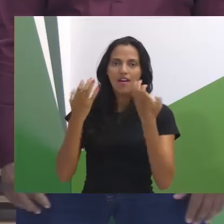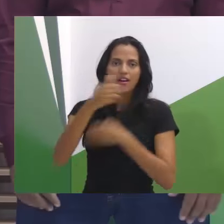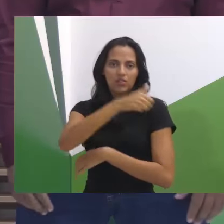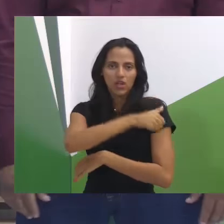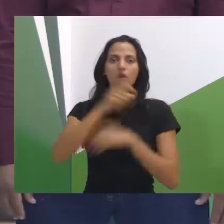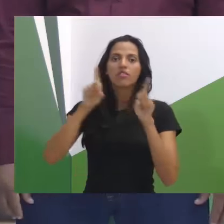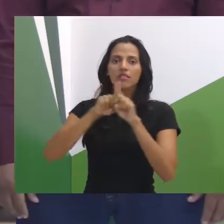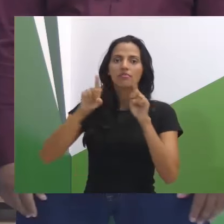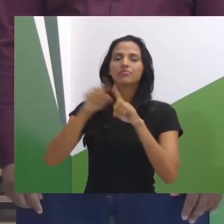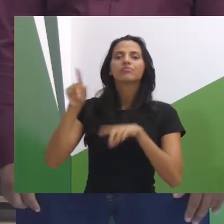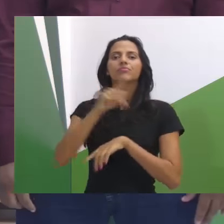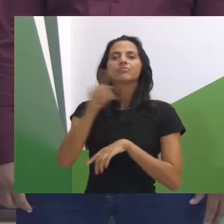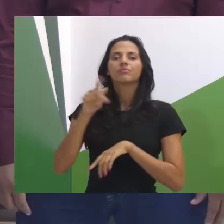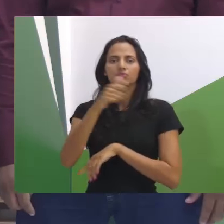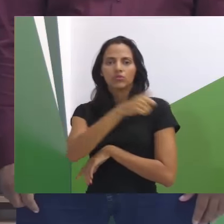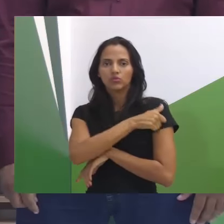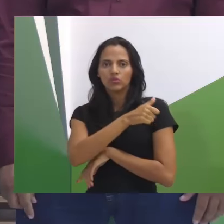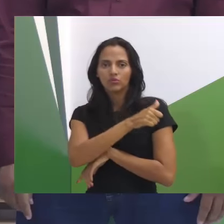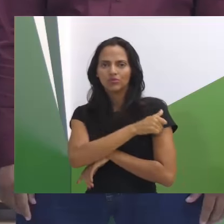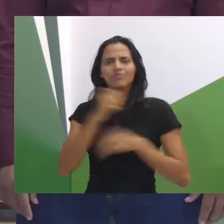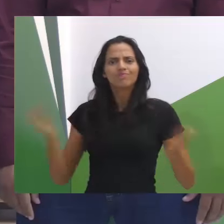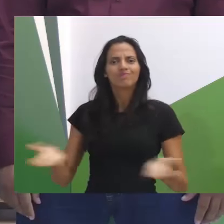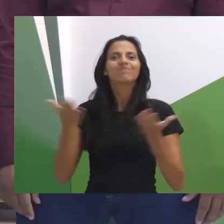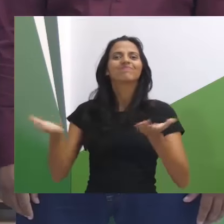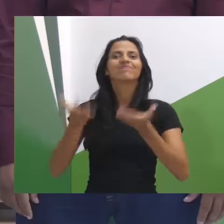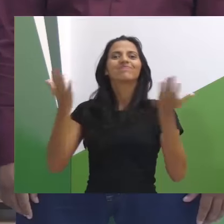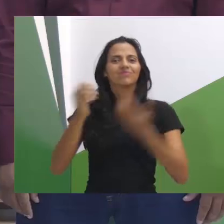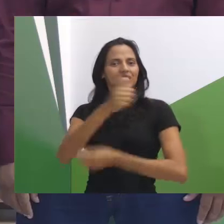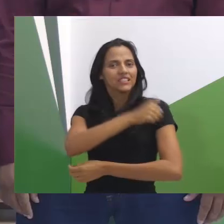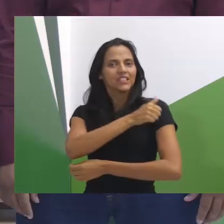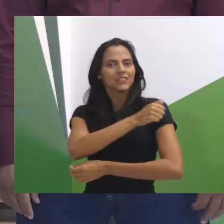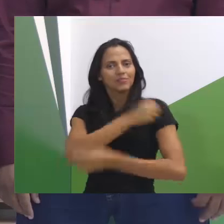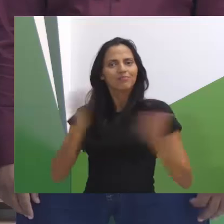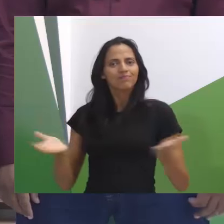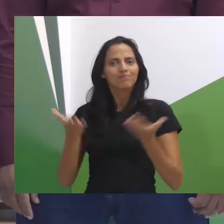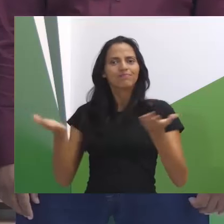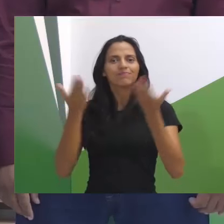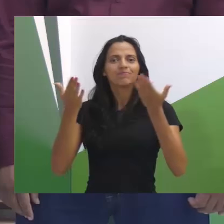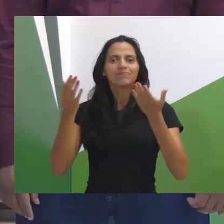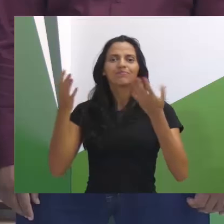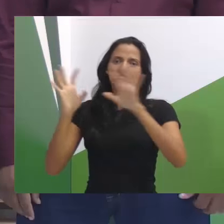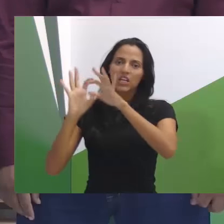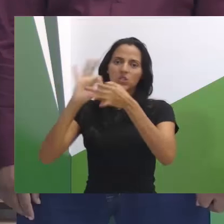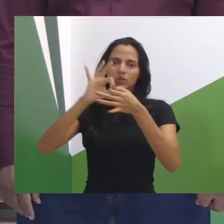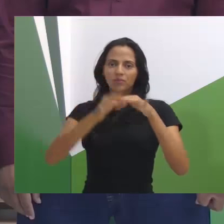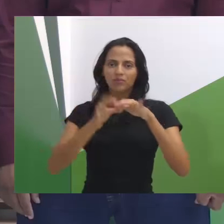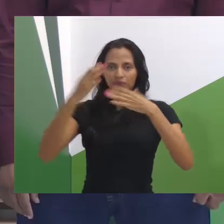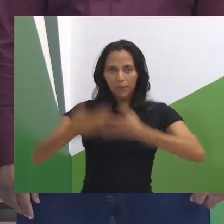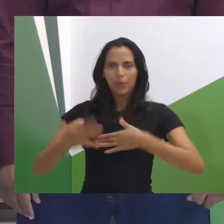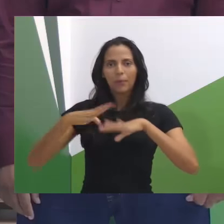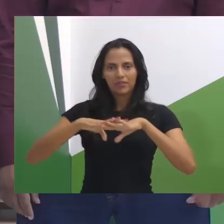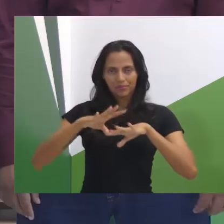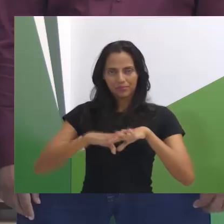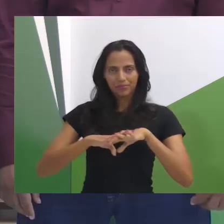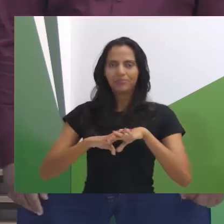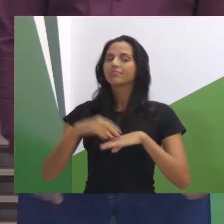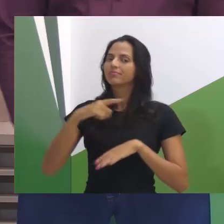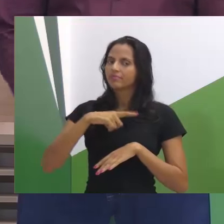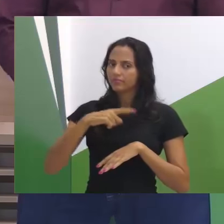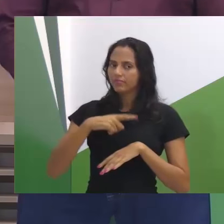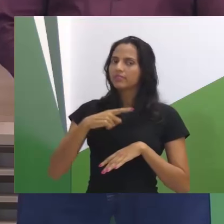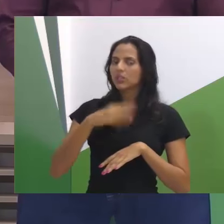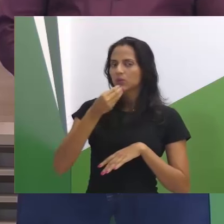professores desses alunos Que incentivem esses garotos a irem nesse dia fazer as provas Porque nós temos muitas